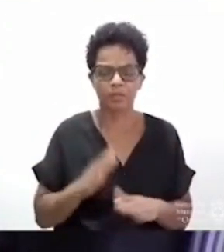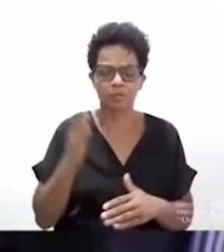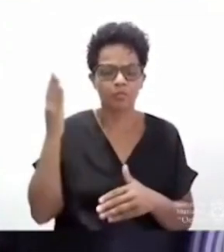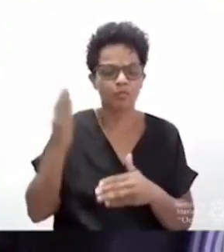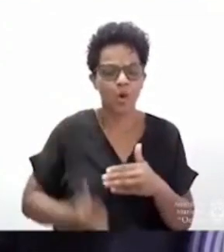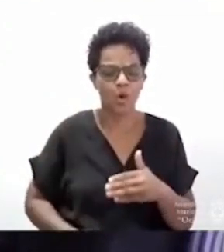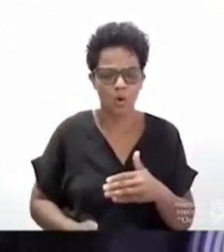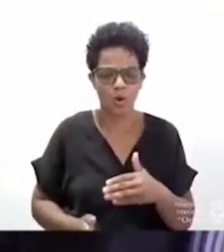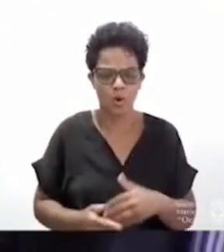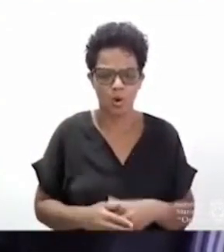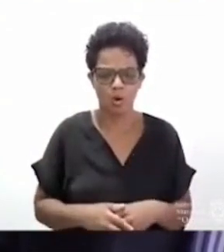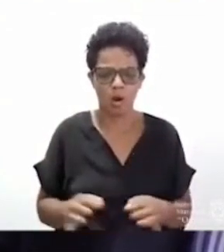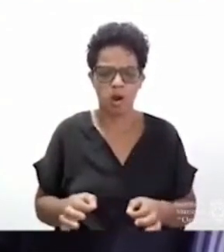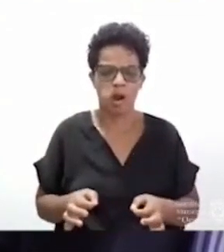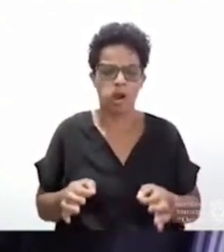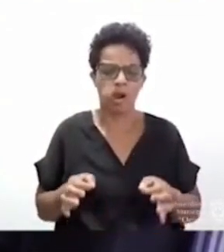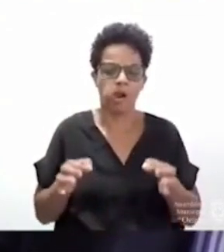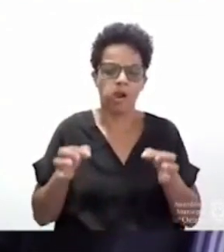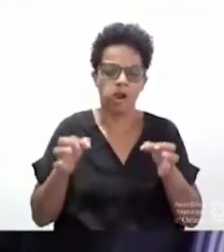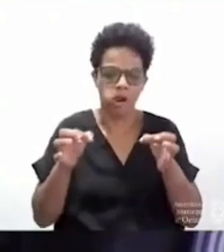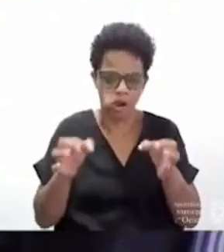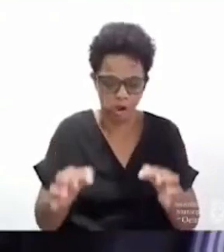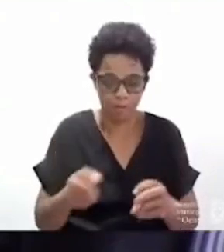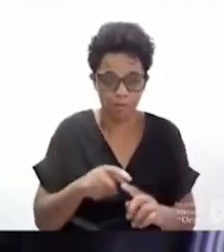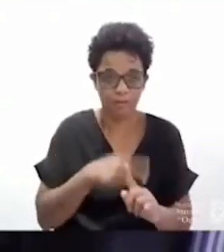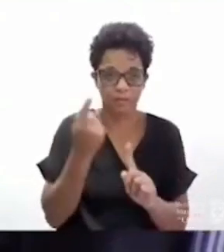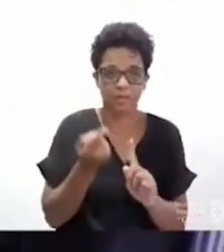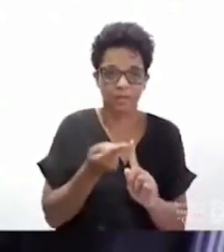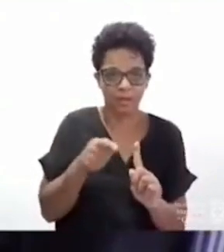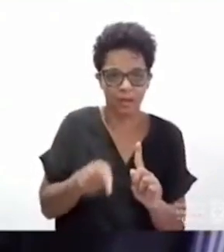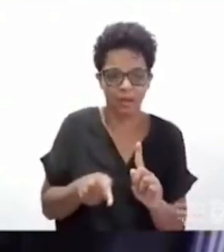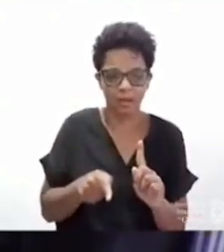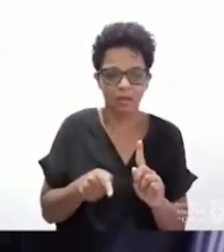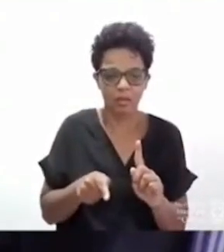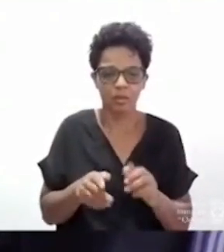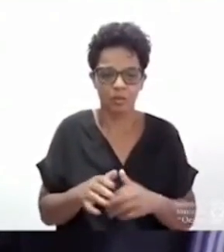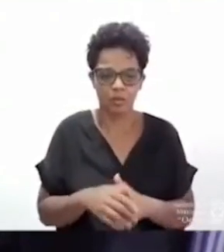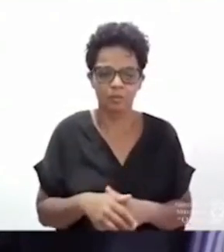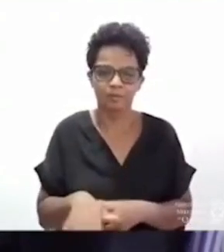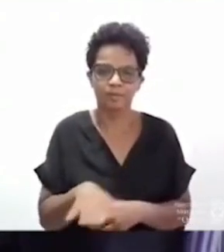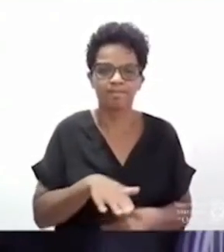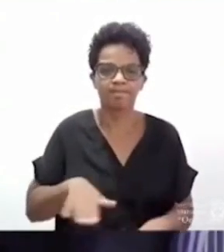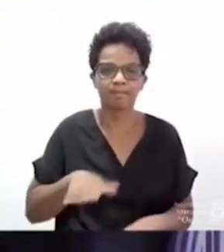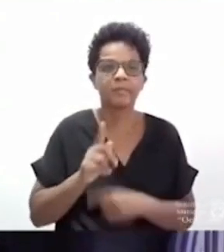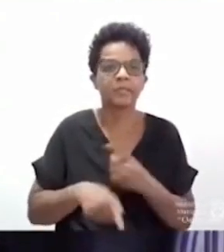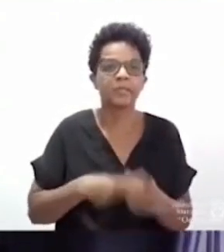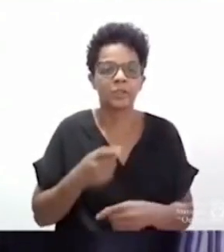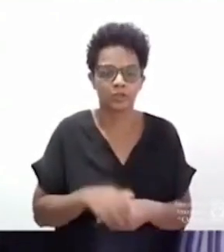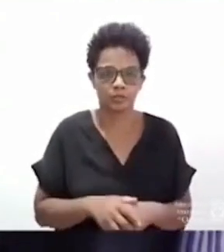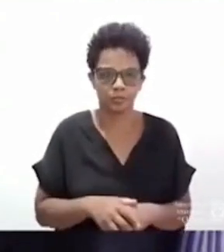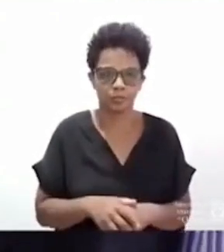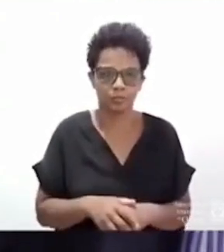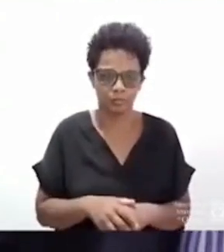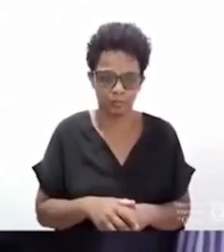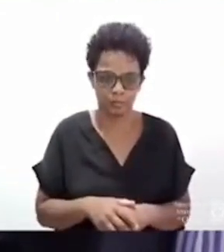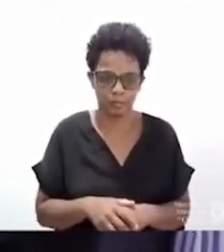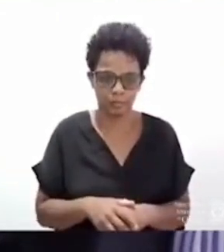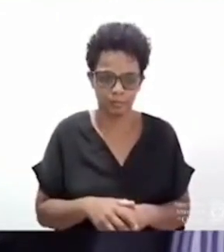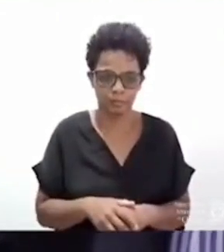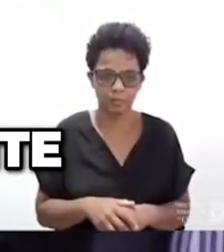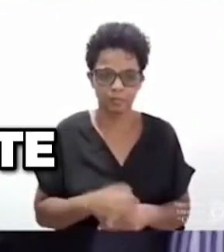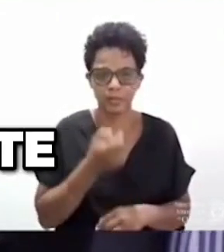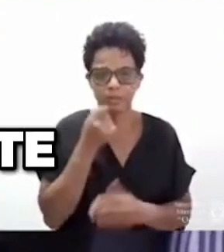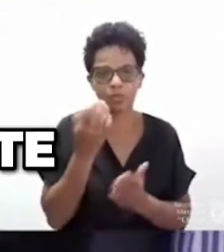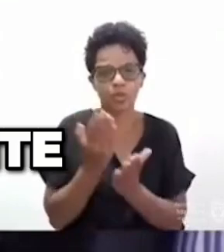tudo é adiado e este ano estamos na situação em que apenas as contas